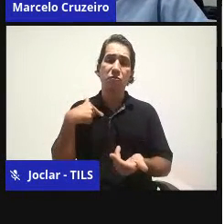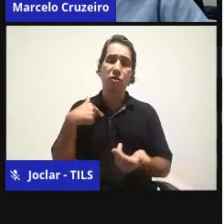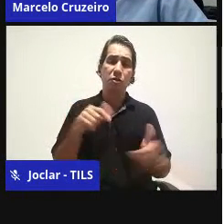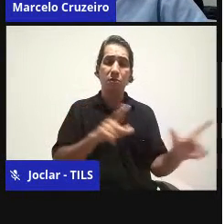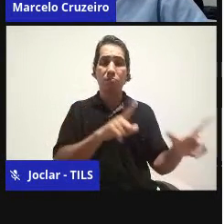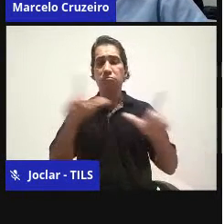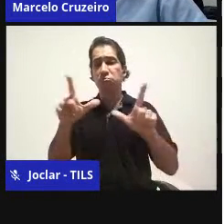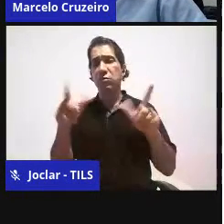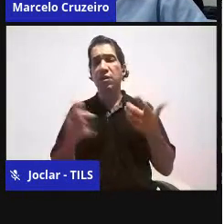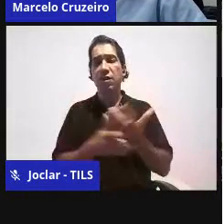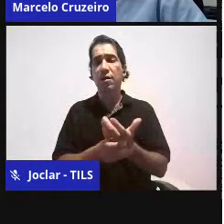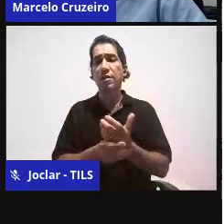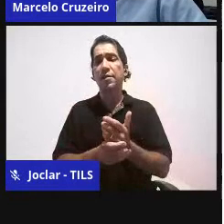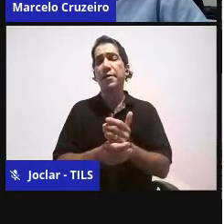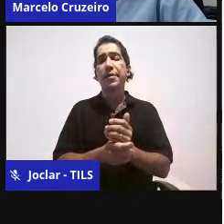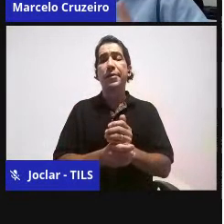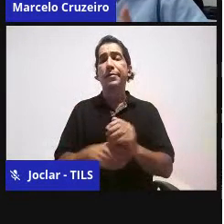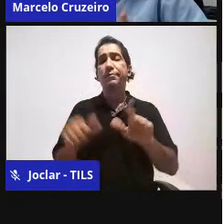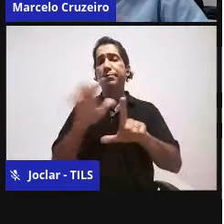né,